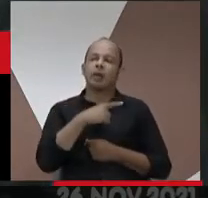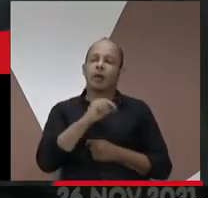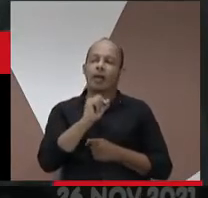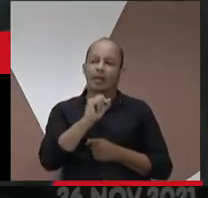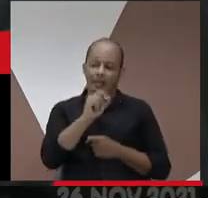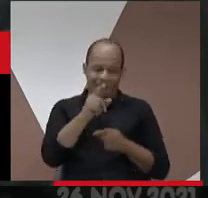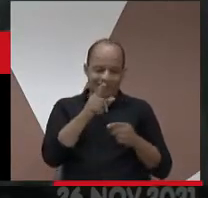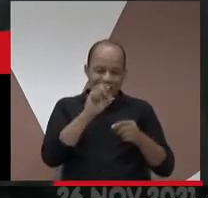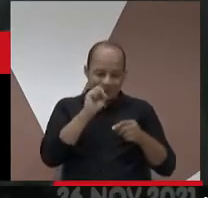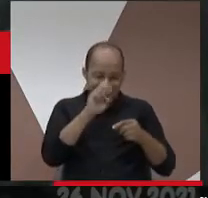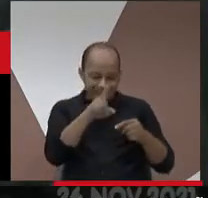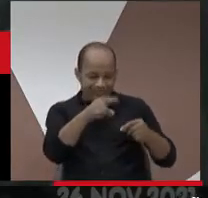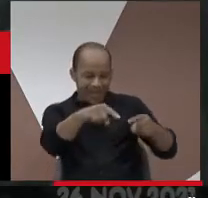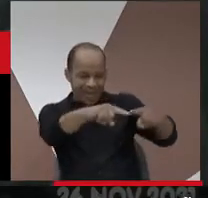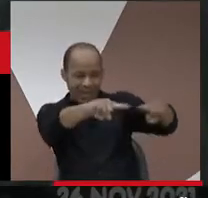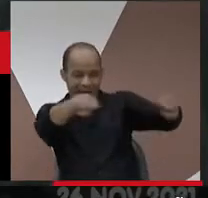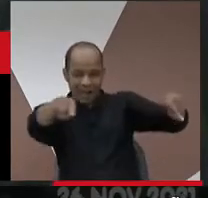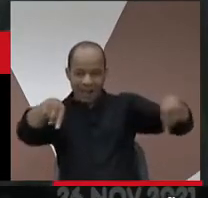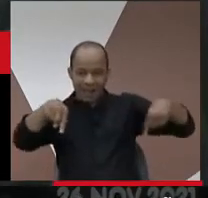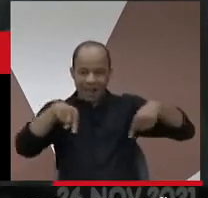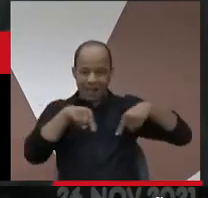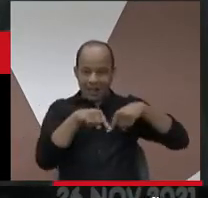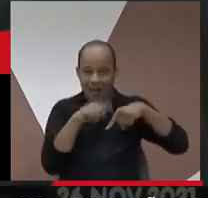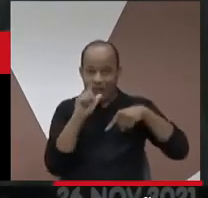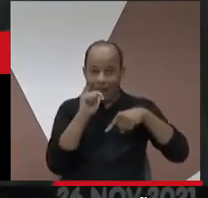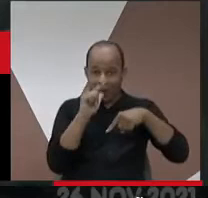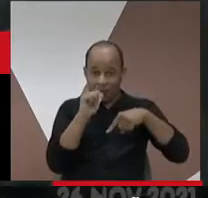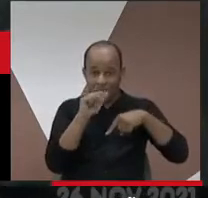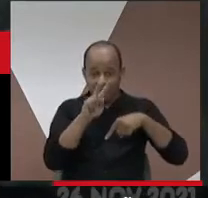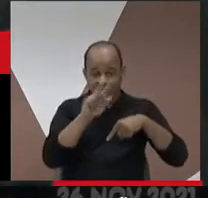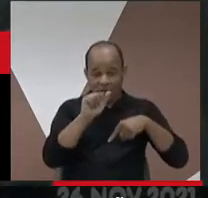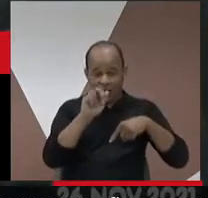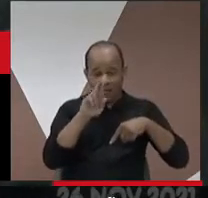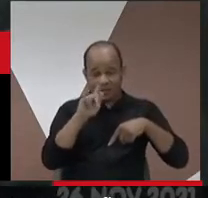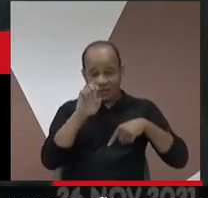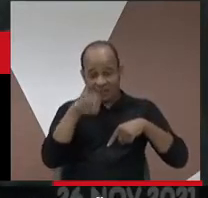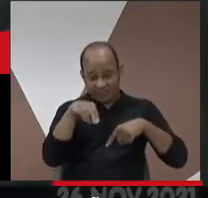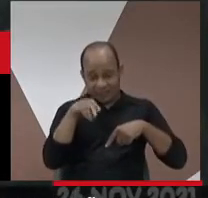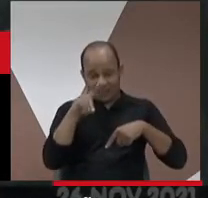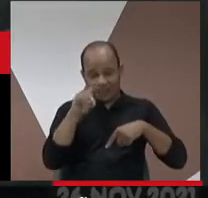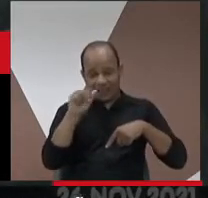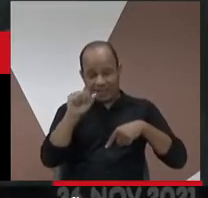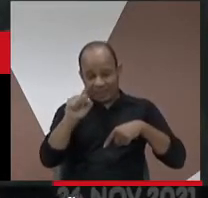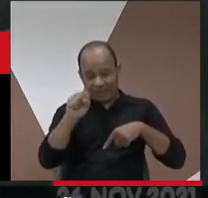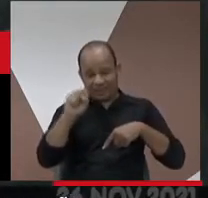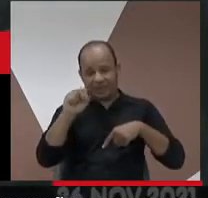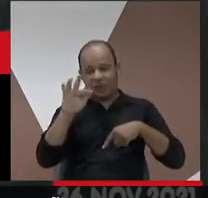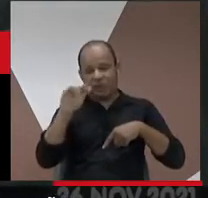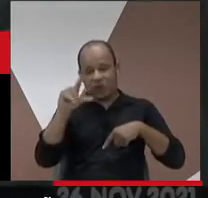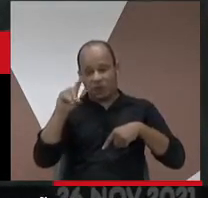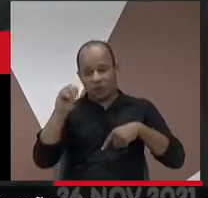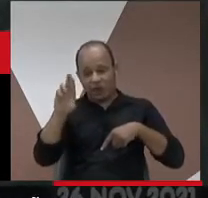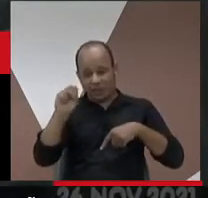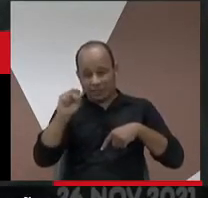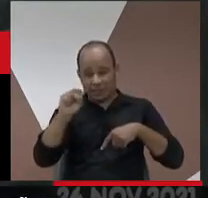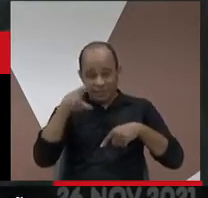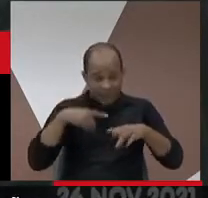um prejuízo ambiental que não tem como ser compensado. Não é? Nós vamos